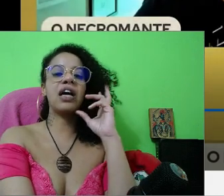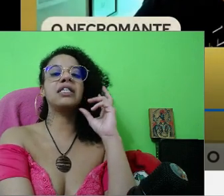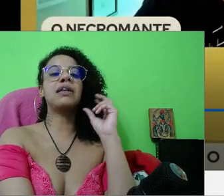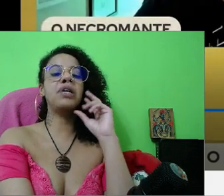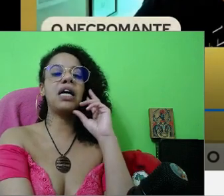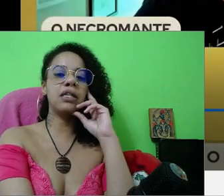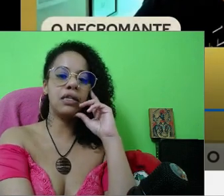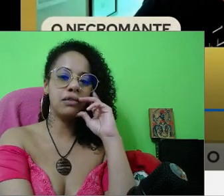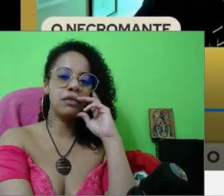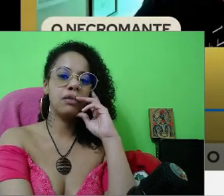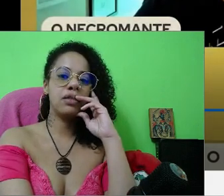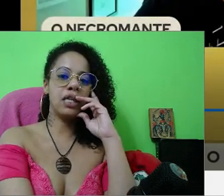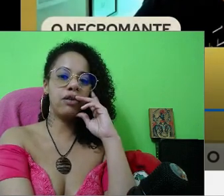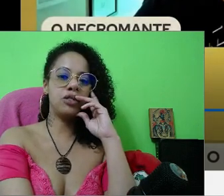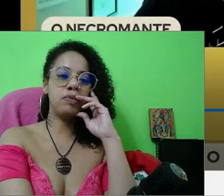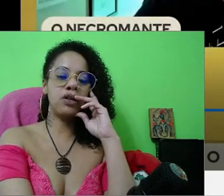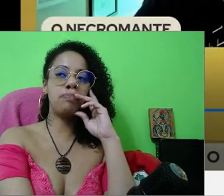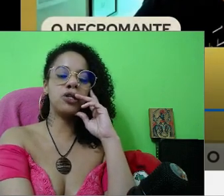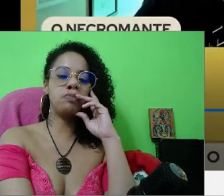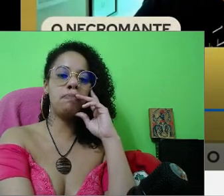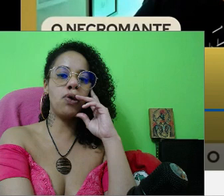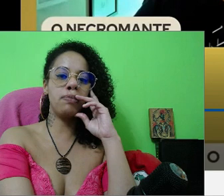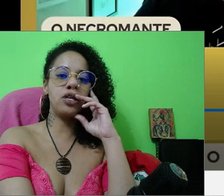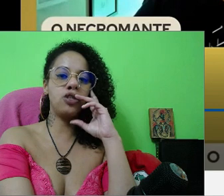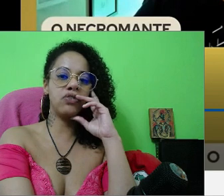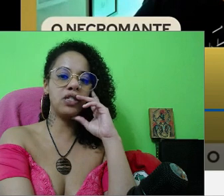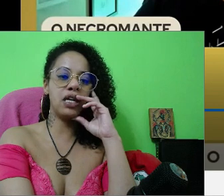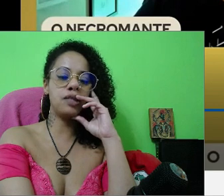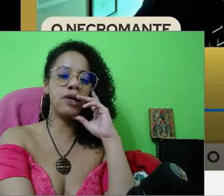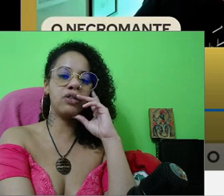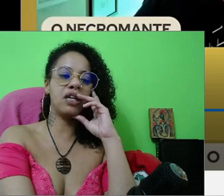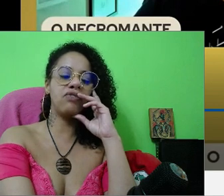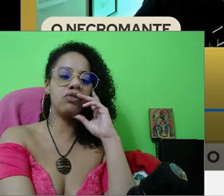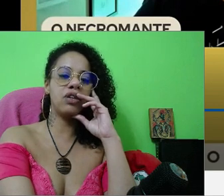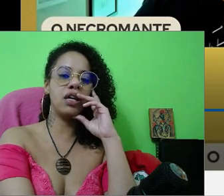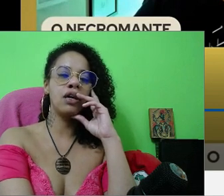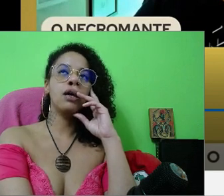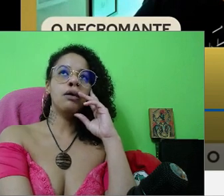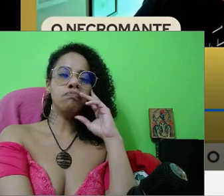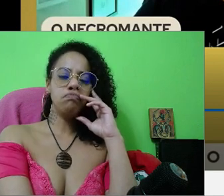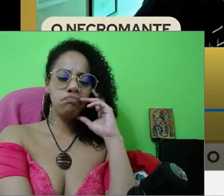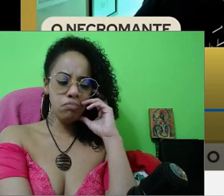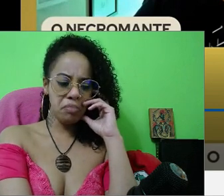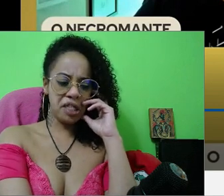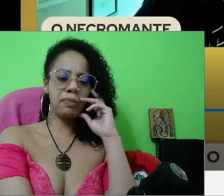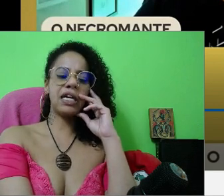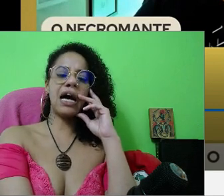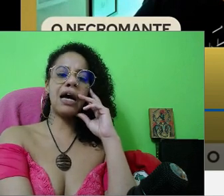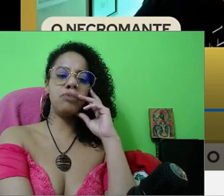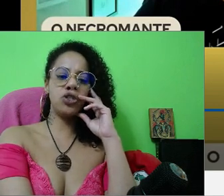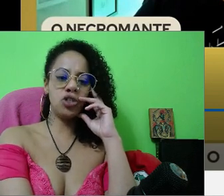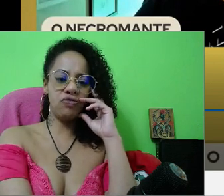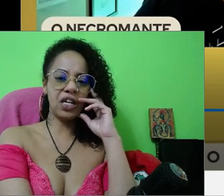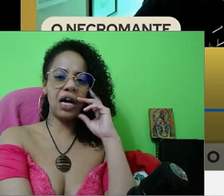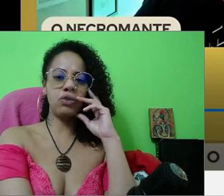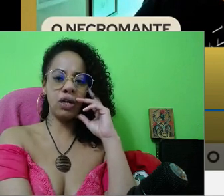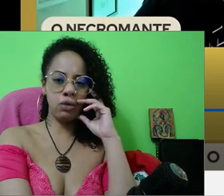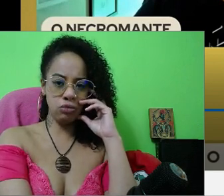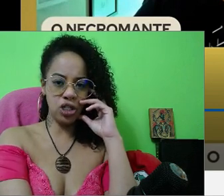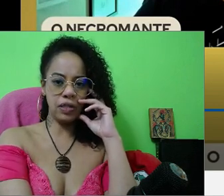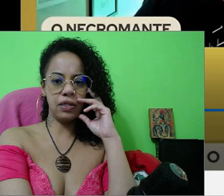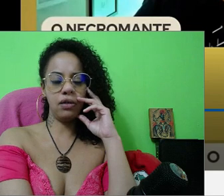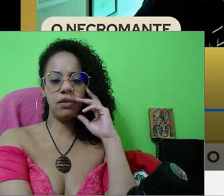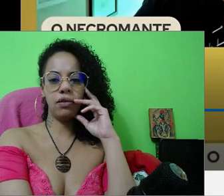tem que ficar ressabiada entendeu esperando a próxima bomba aí de vocês para eu ter que vir o que me explicar me